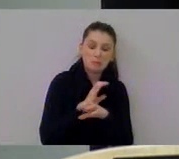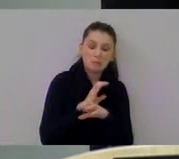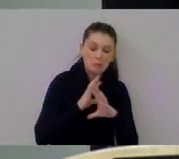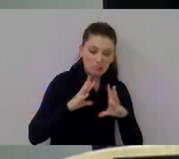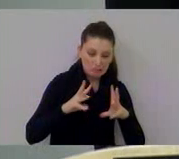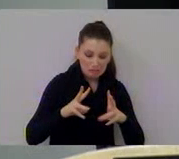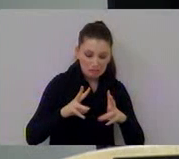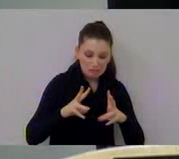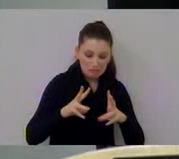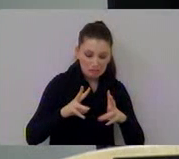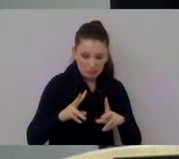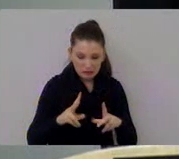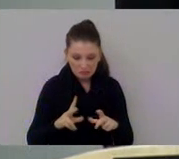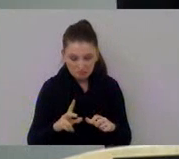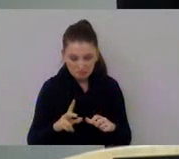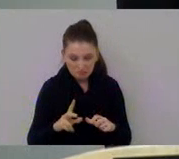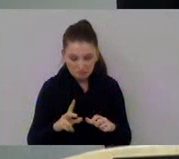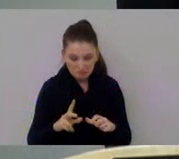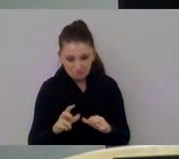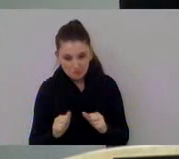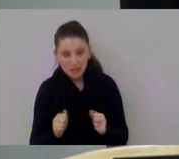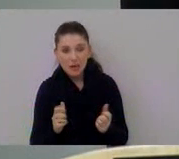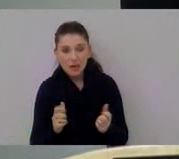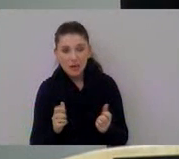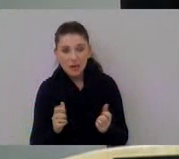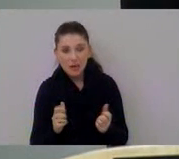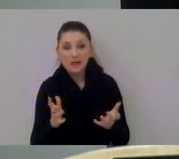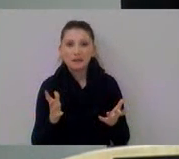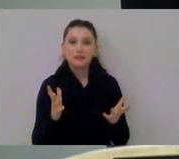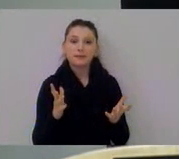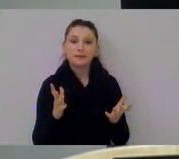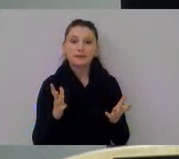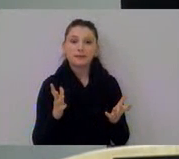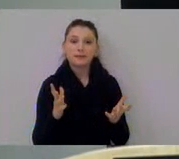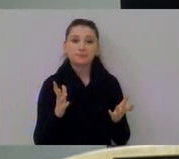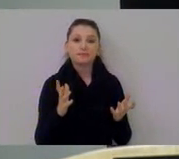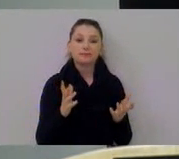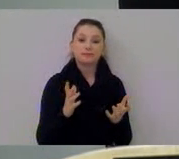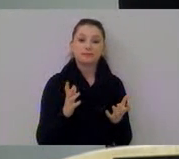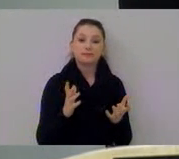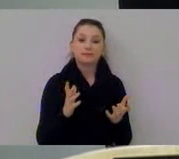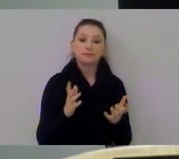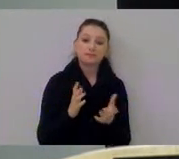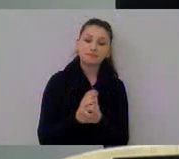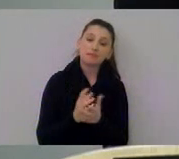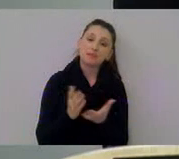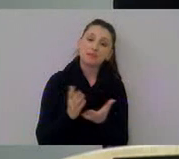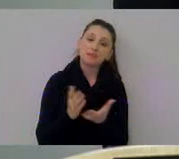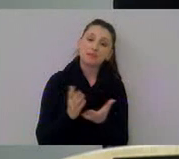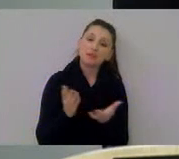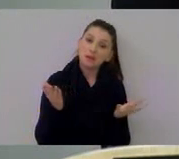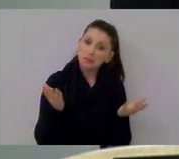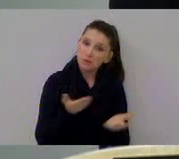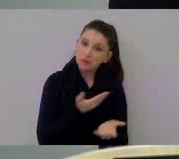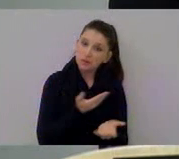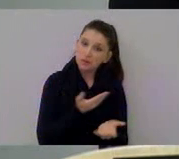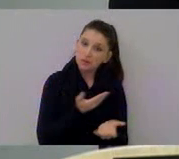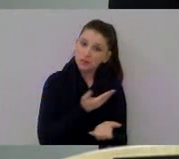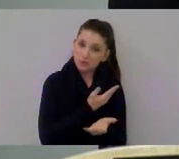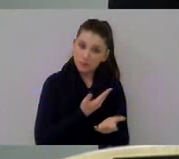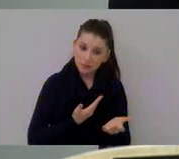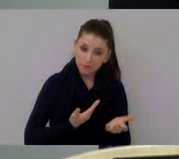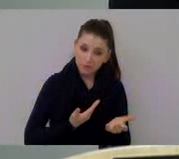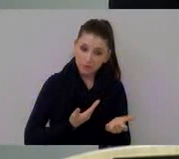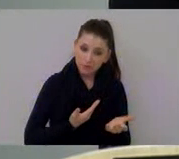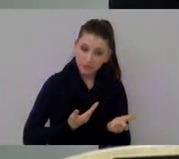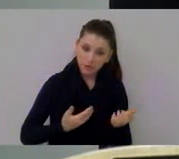E agora, como a gente sabe que o governo mudou o